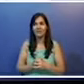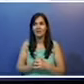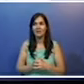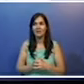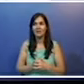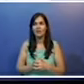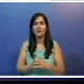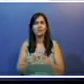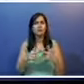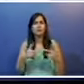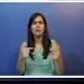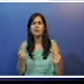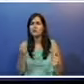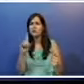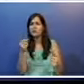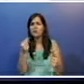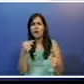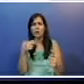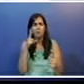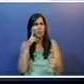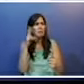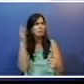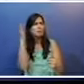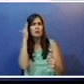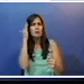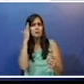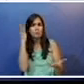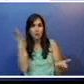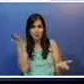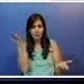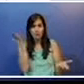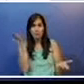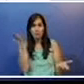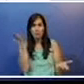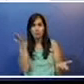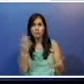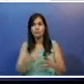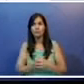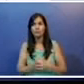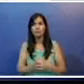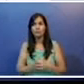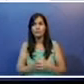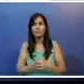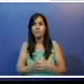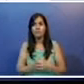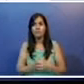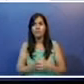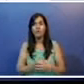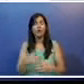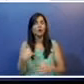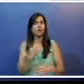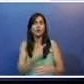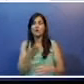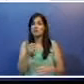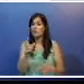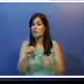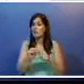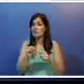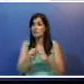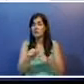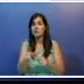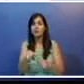alterações imperceptíveis a olhos descuidados. Ivângelo já dizia, sem que façamos escolhas e